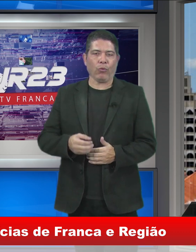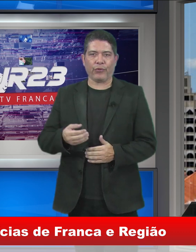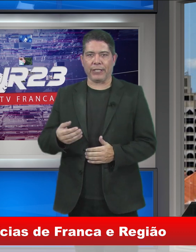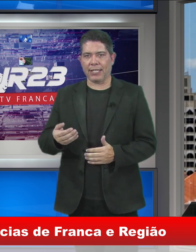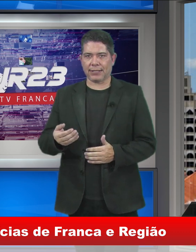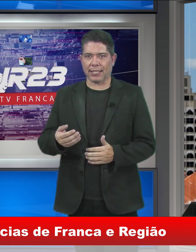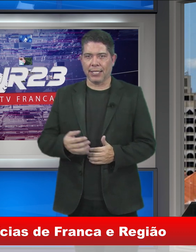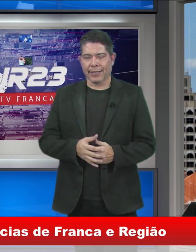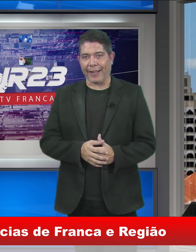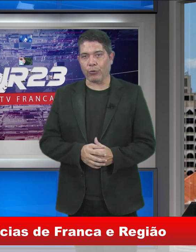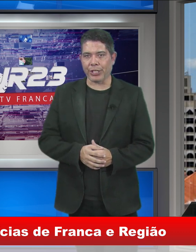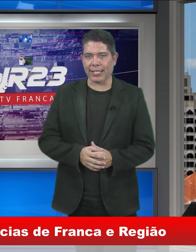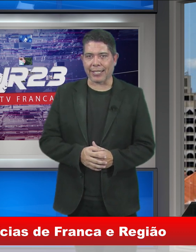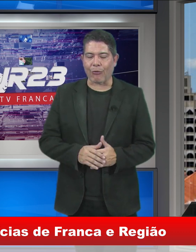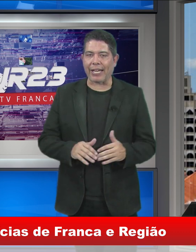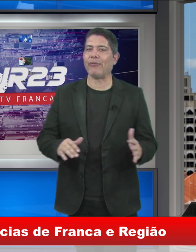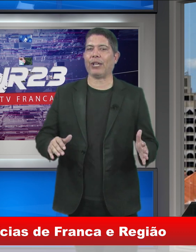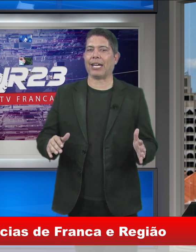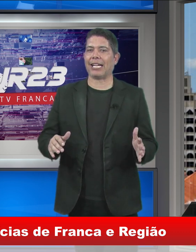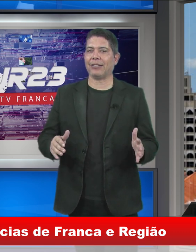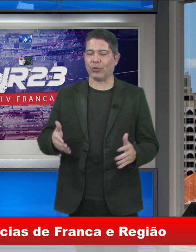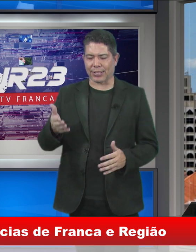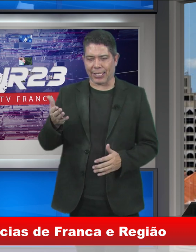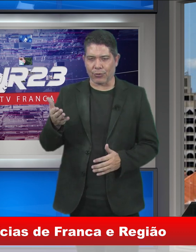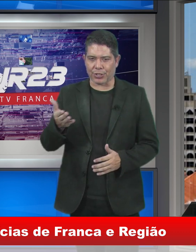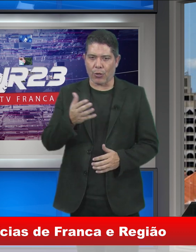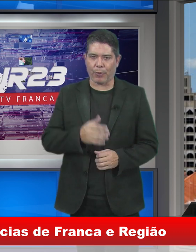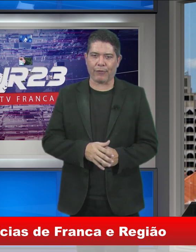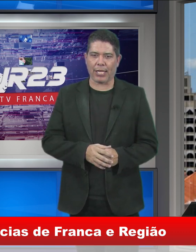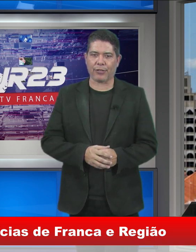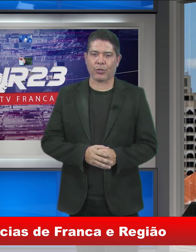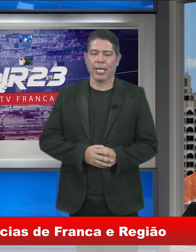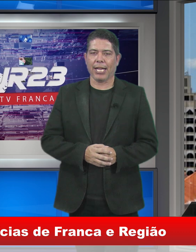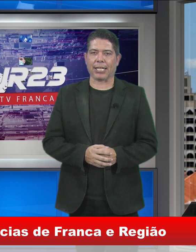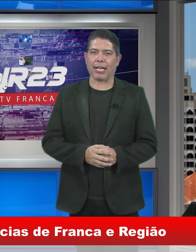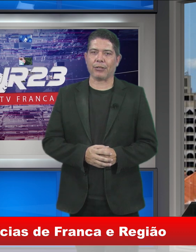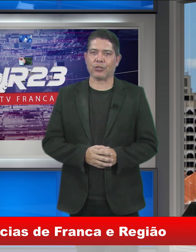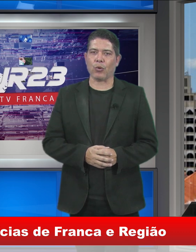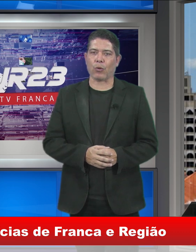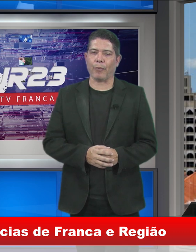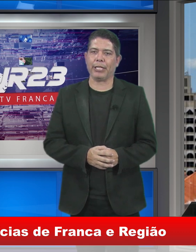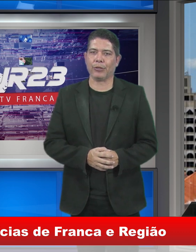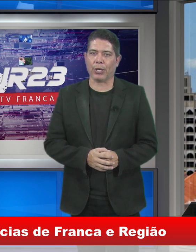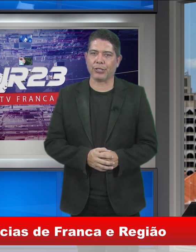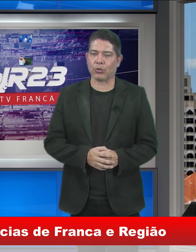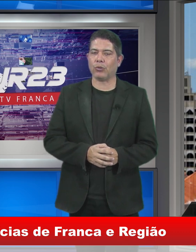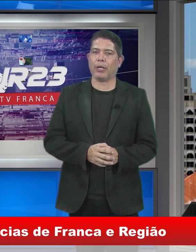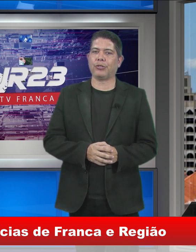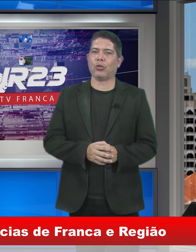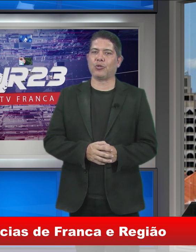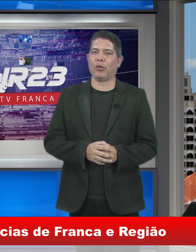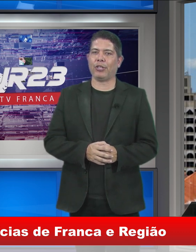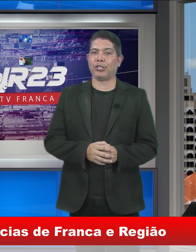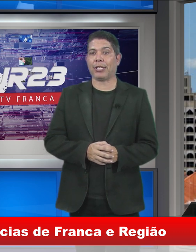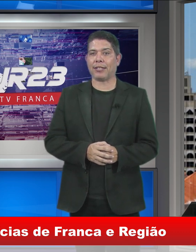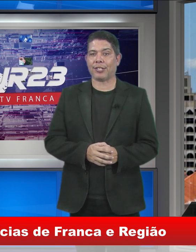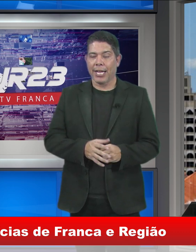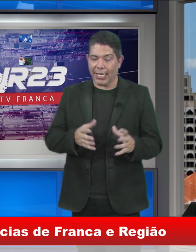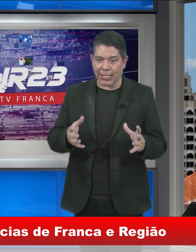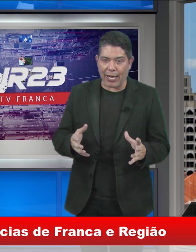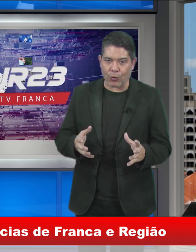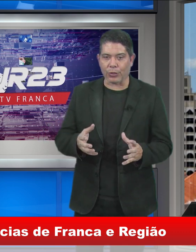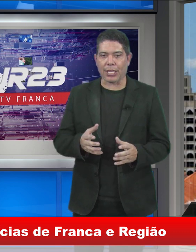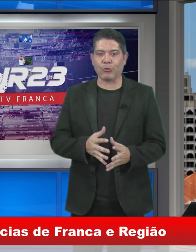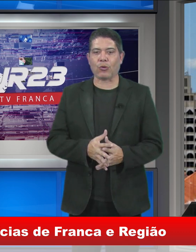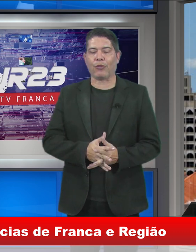pela confiança na audiência qualificada, você que nos deu o privilégio, é claro, da sua companhia durante todo o ano de 2023.